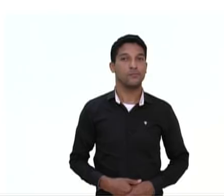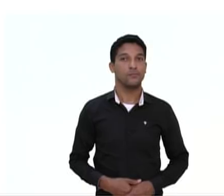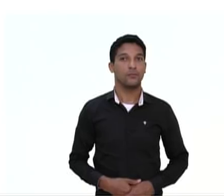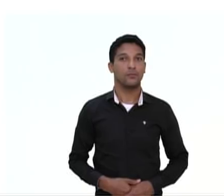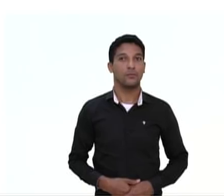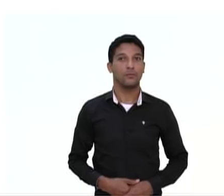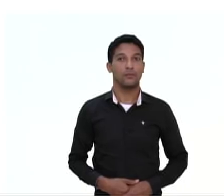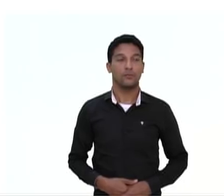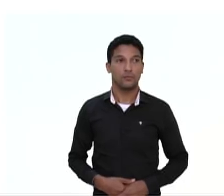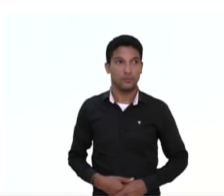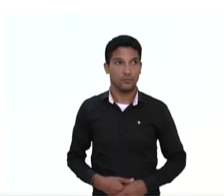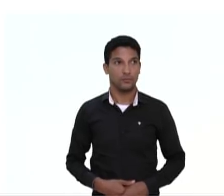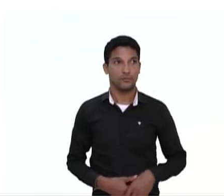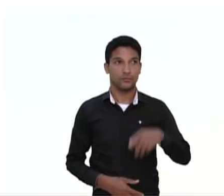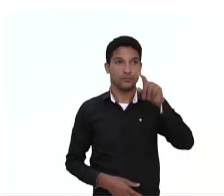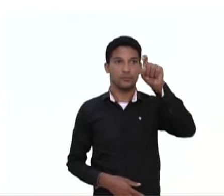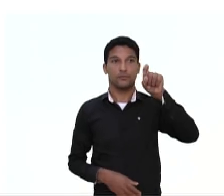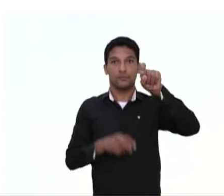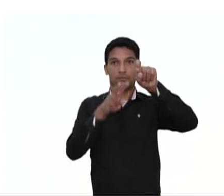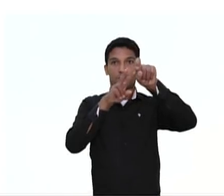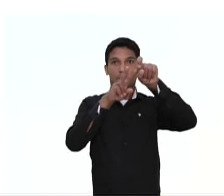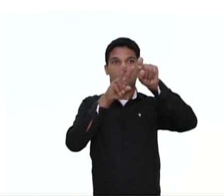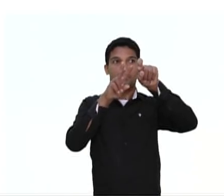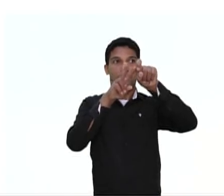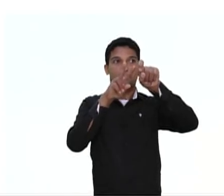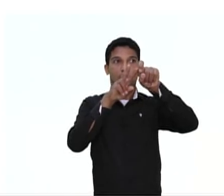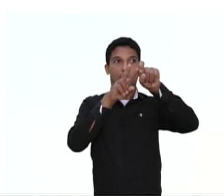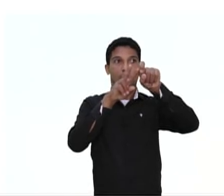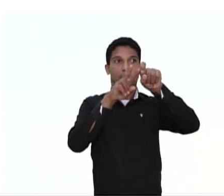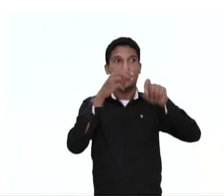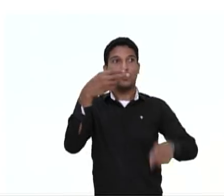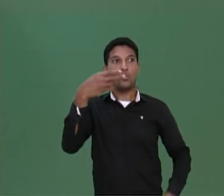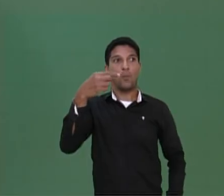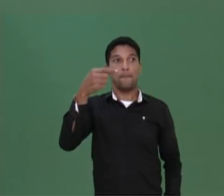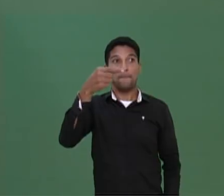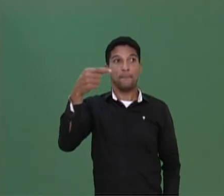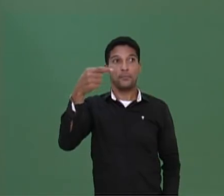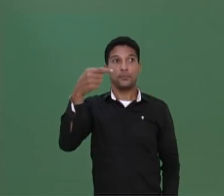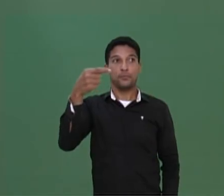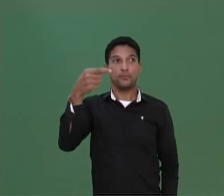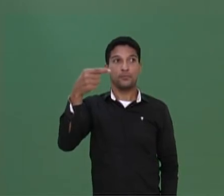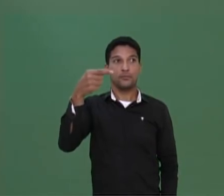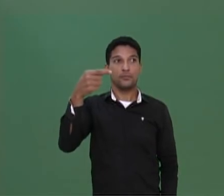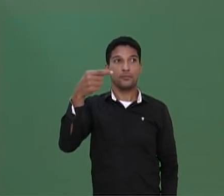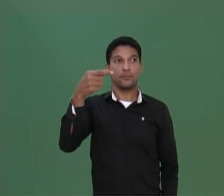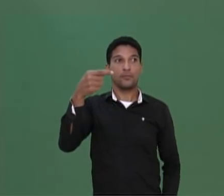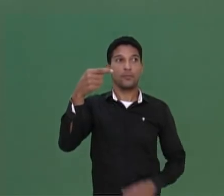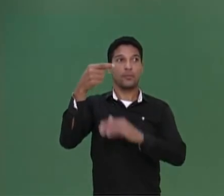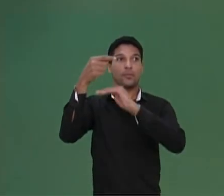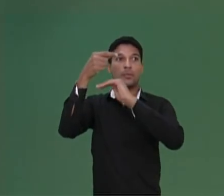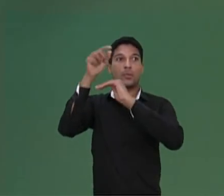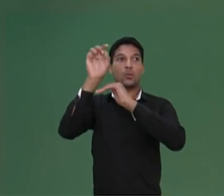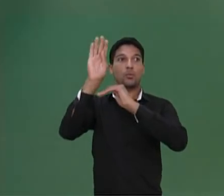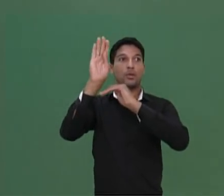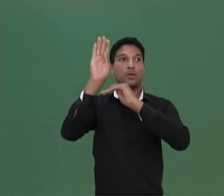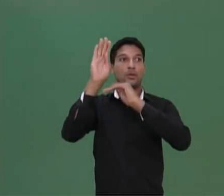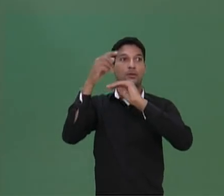isso x igual a menos o b o que vai ficar